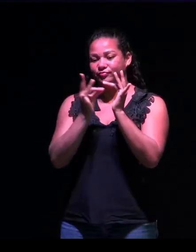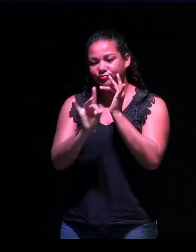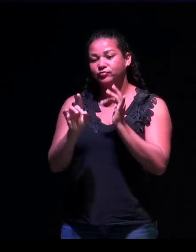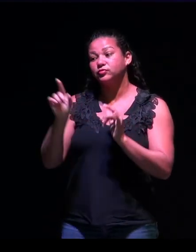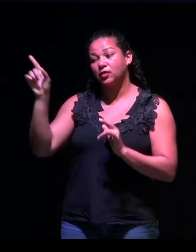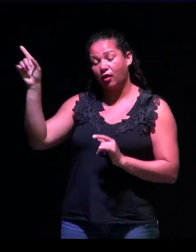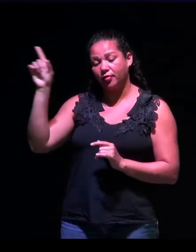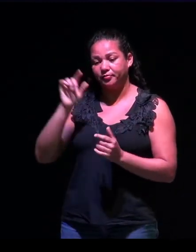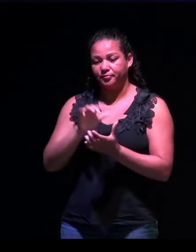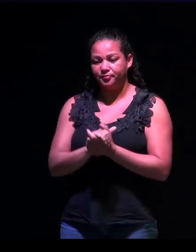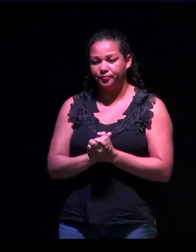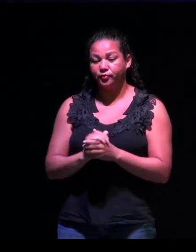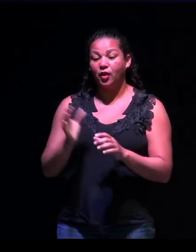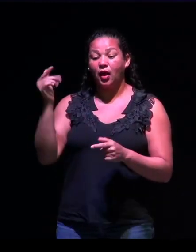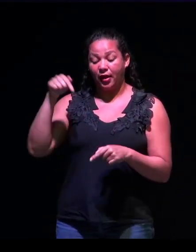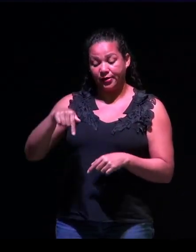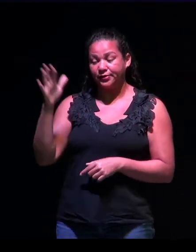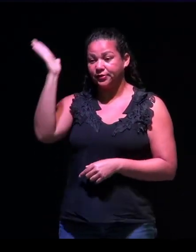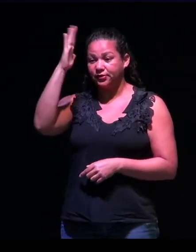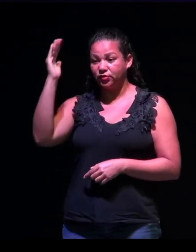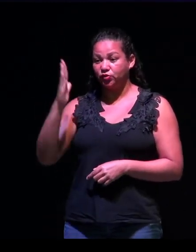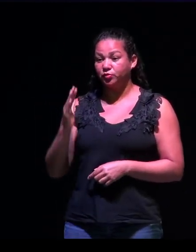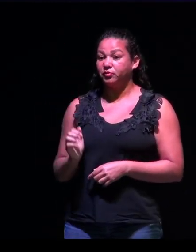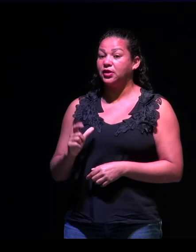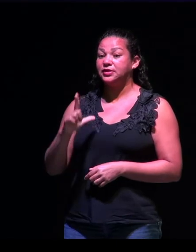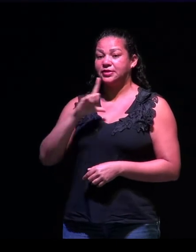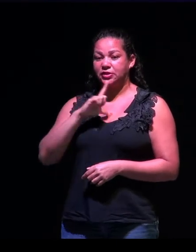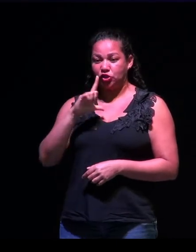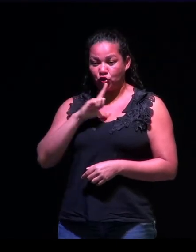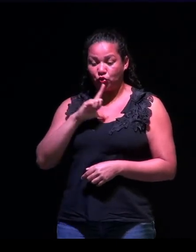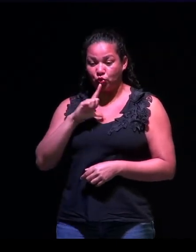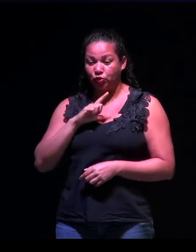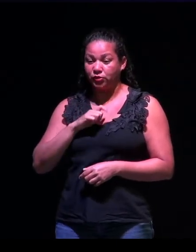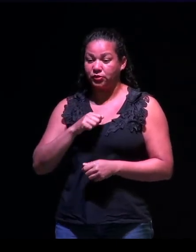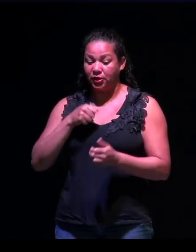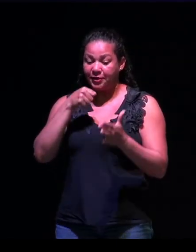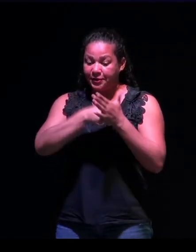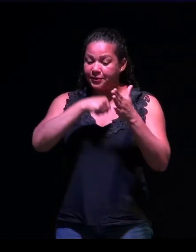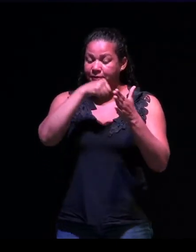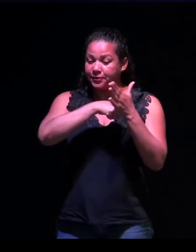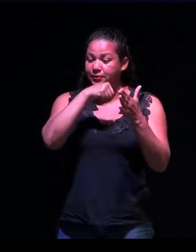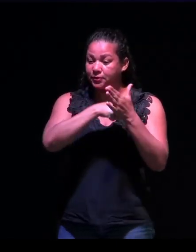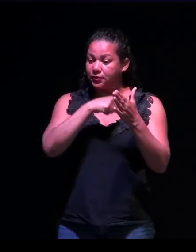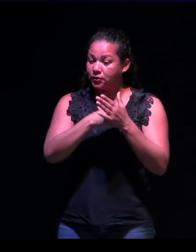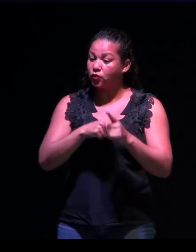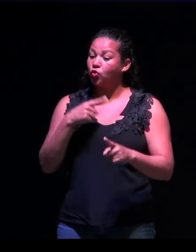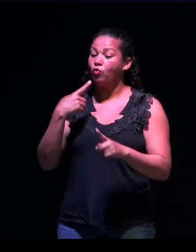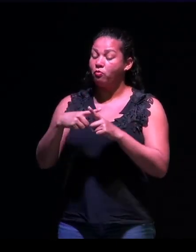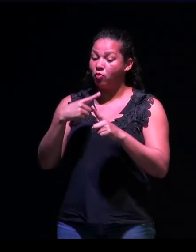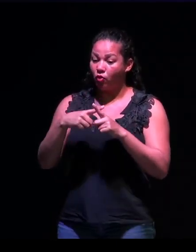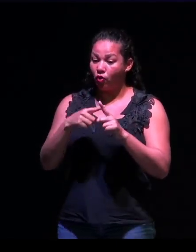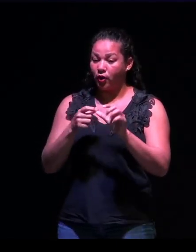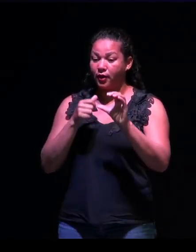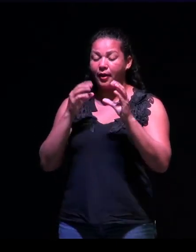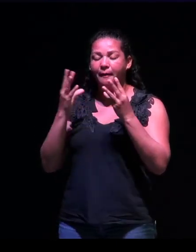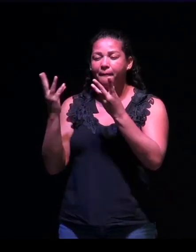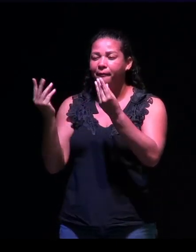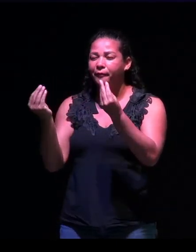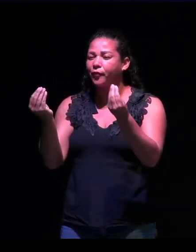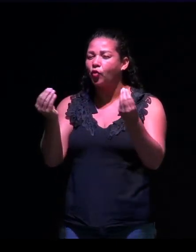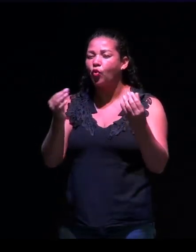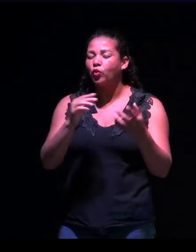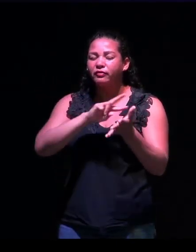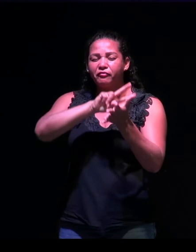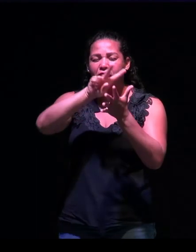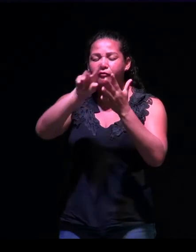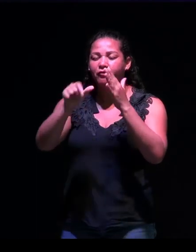entregar. No Brasil existe uma resistência ainda, porque tem muitos cristãos verdadeiros. Mas a Bíblia diz que